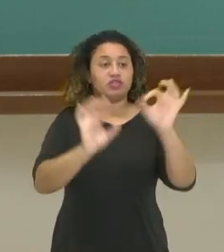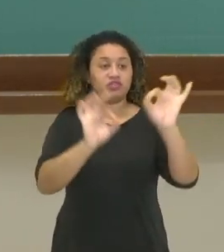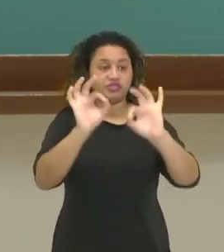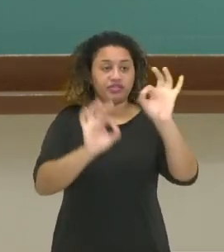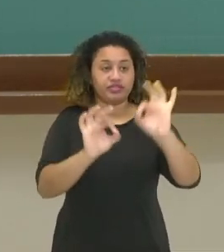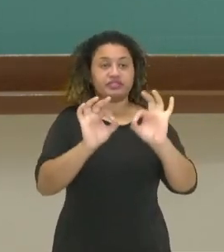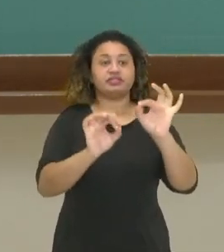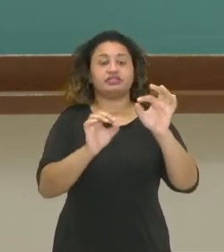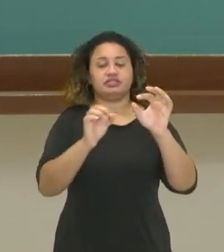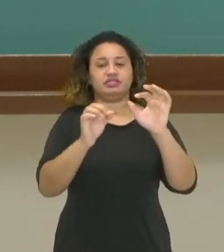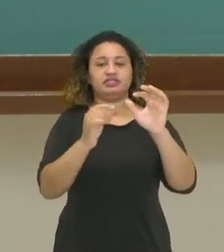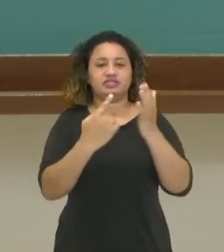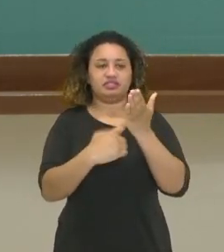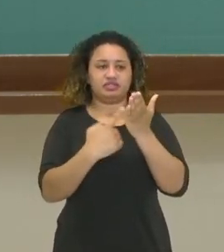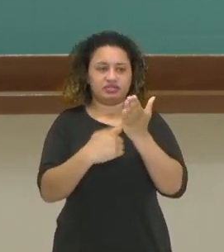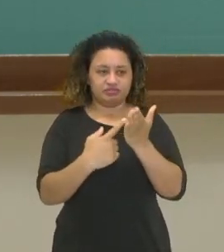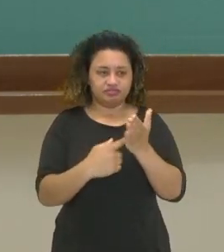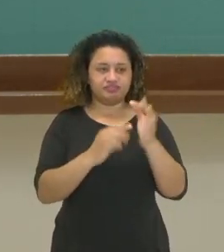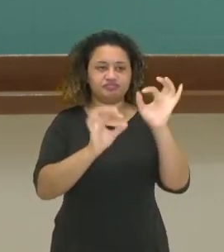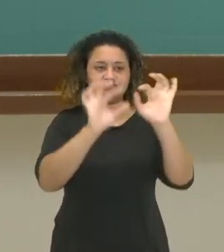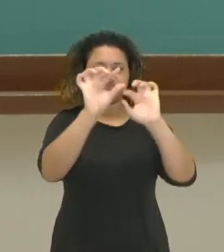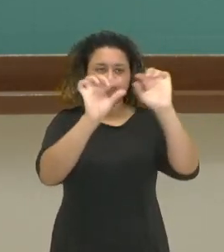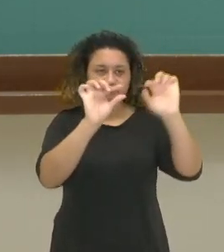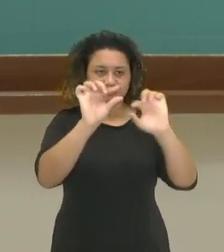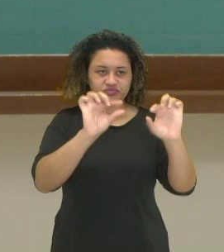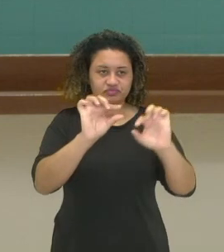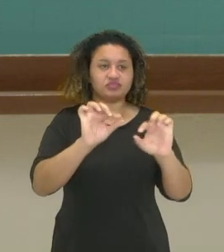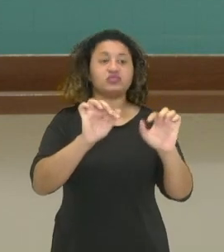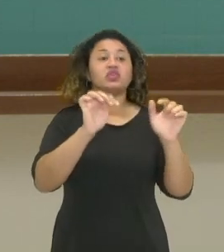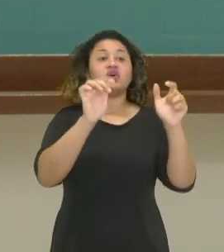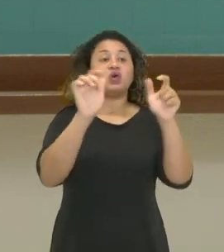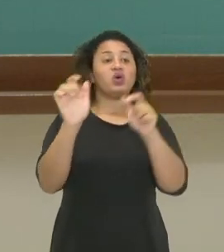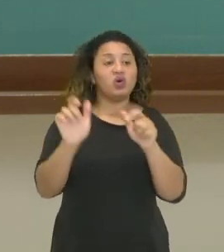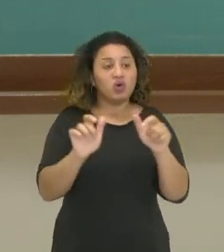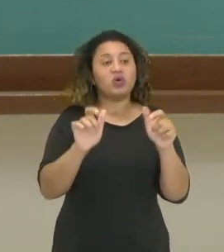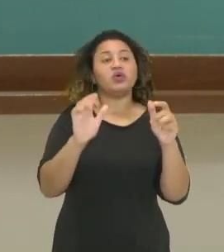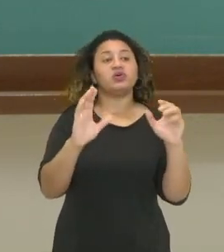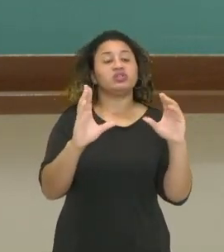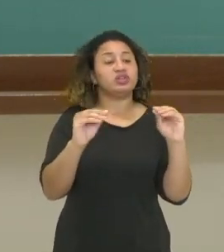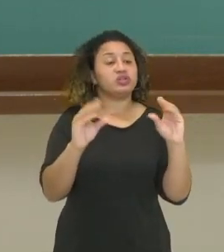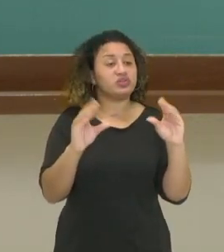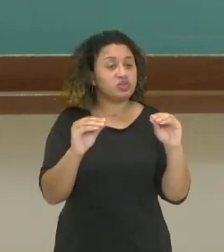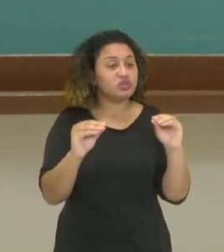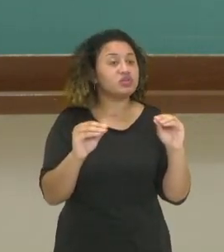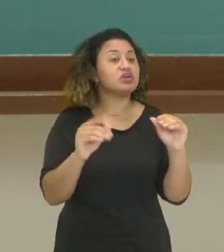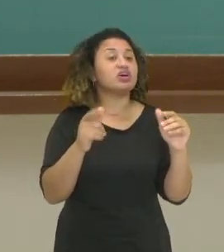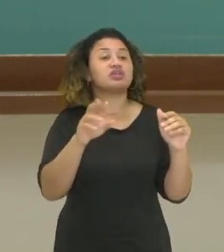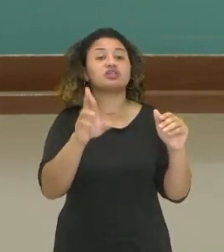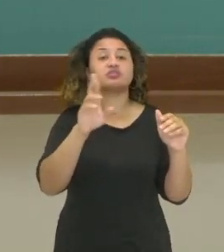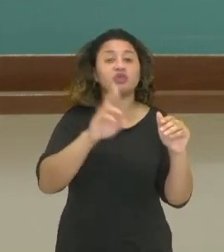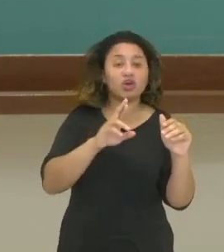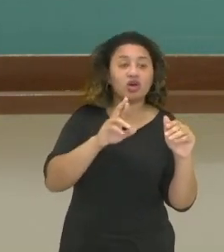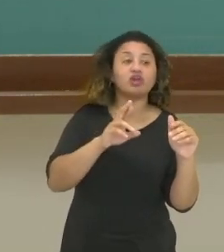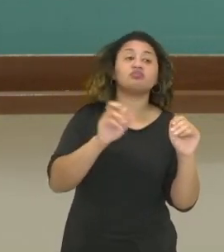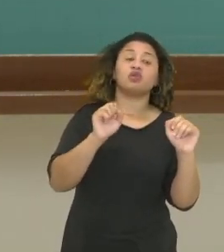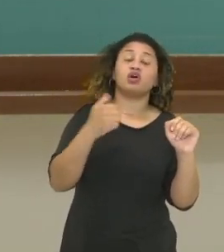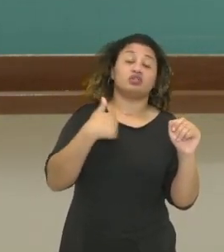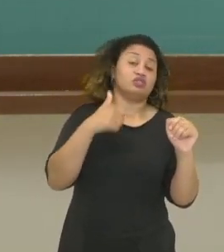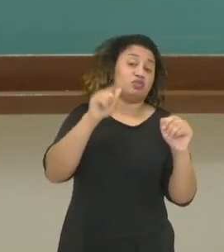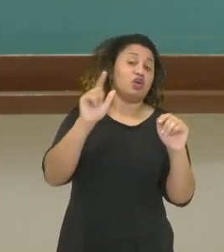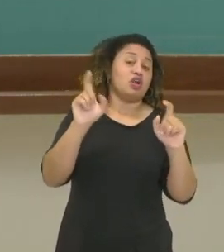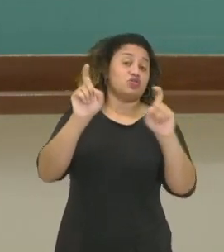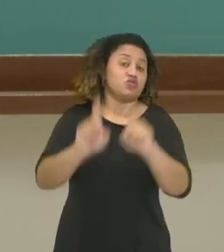assim. Perceba que eu vou colocando aqui, ó, onde estiveres de noite. E aí qual é a resposta? Ó, eu posso pôr no